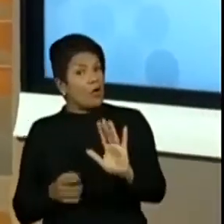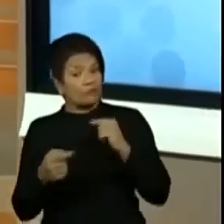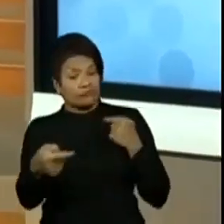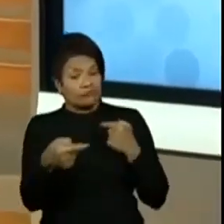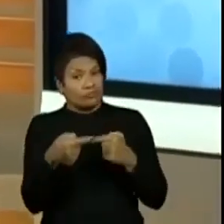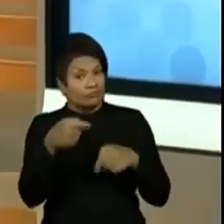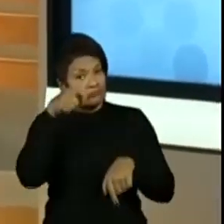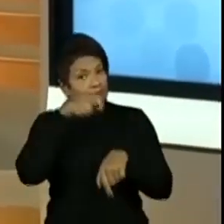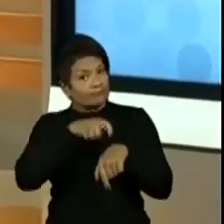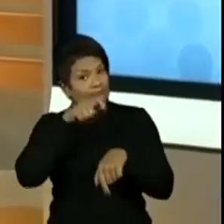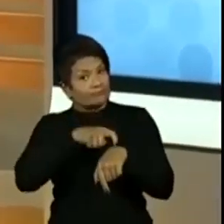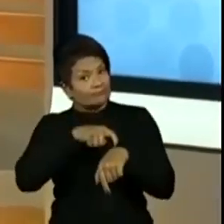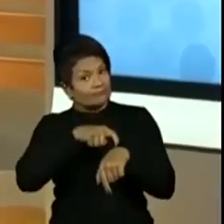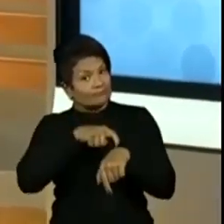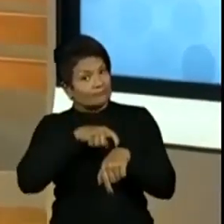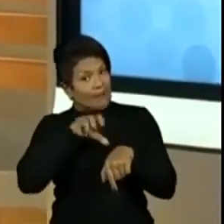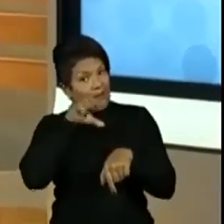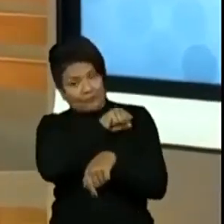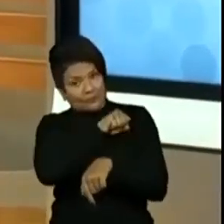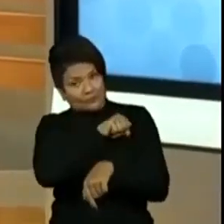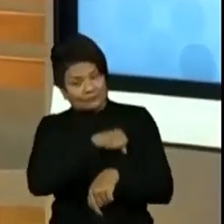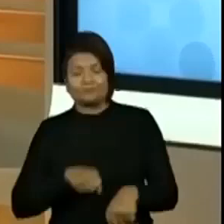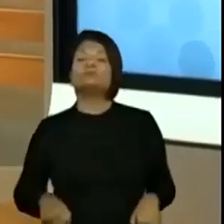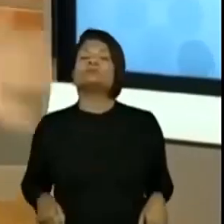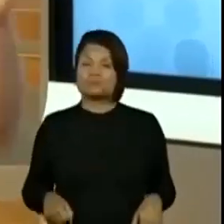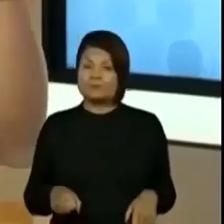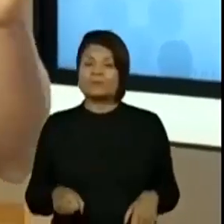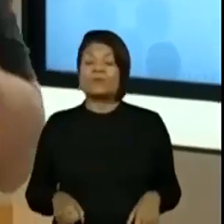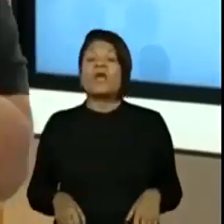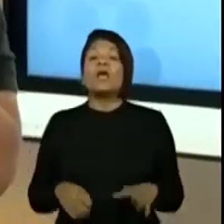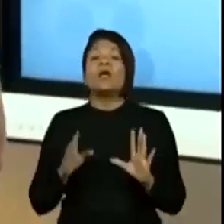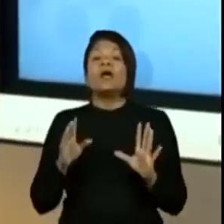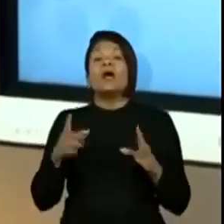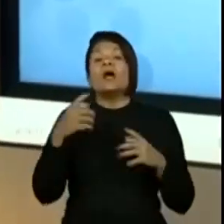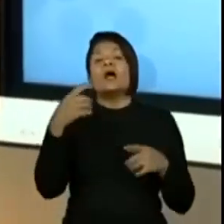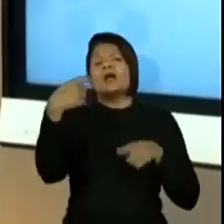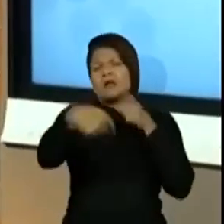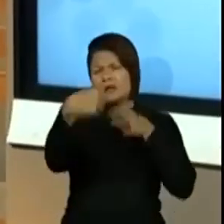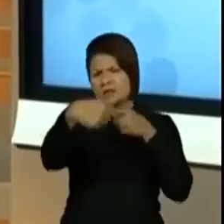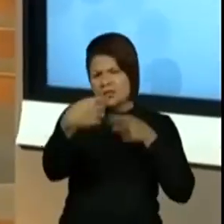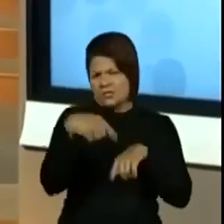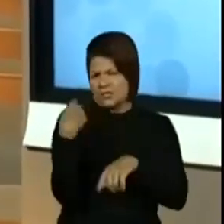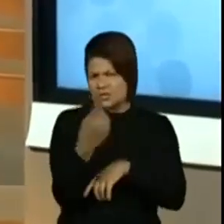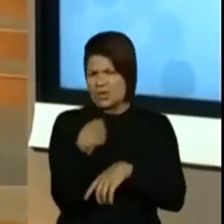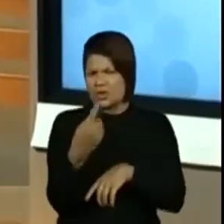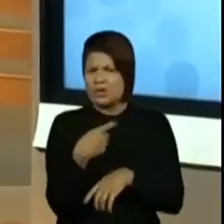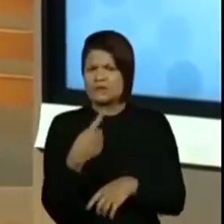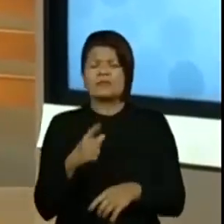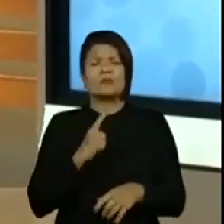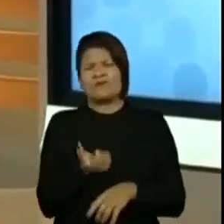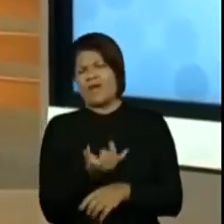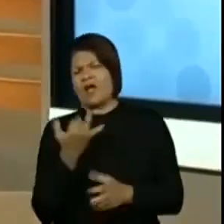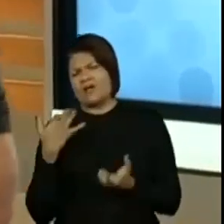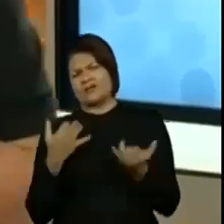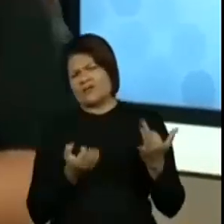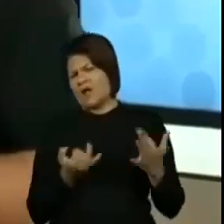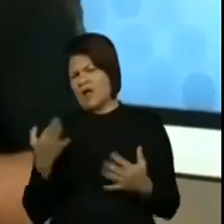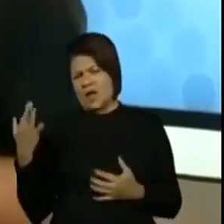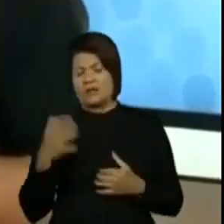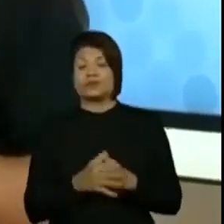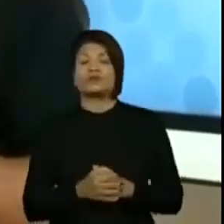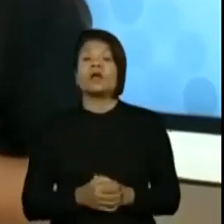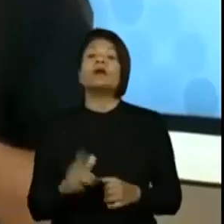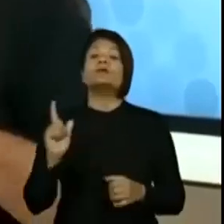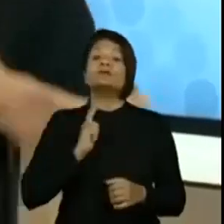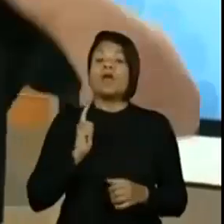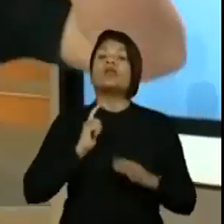ele, vai muito rápido. Nós estamos discutindo vários elementos. Já discutimos os